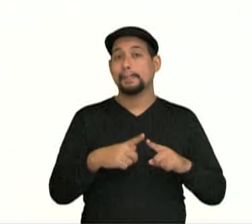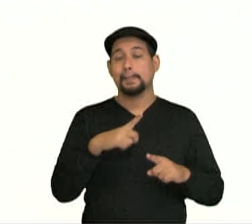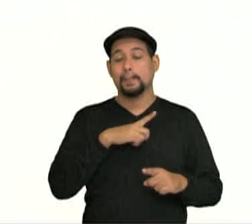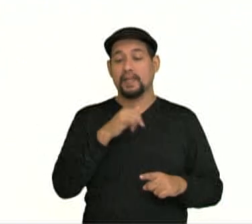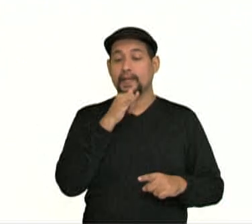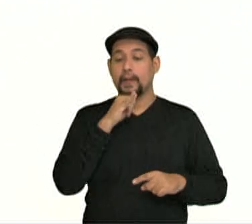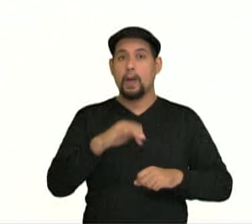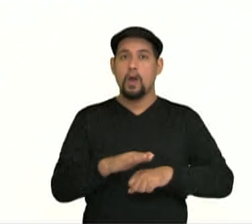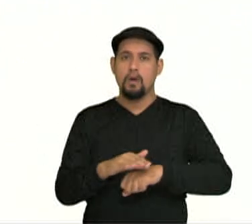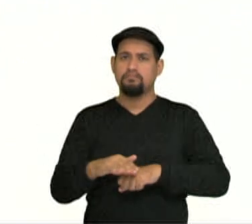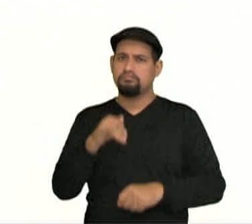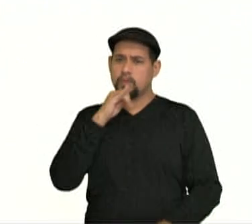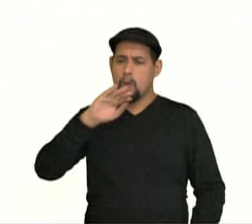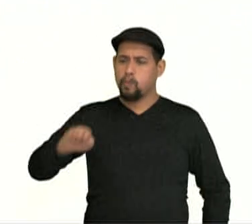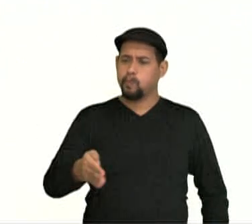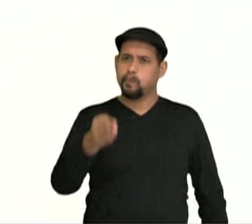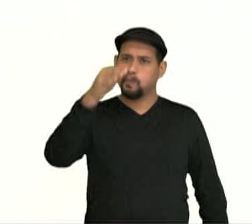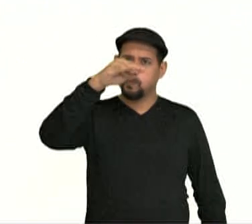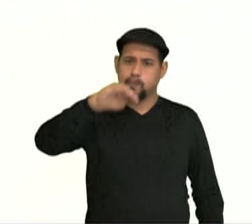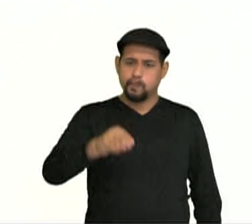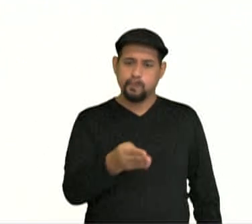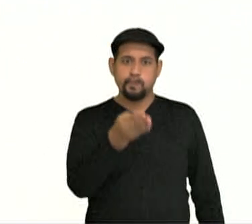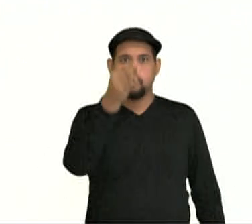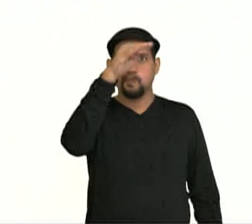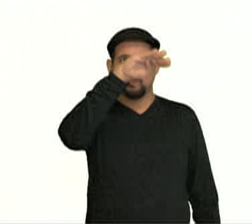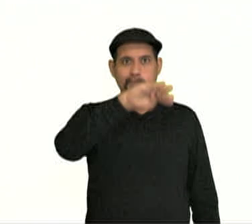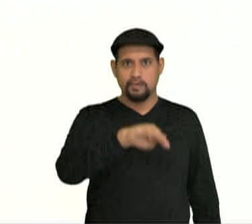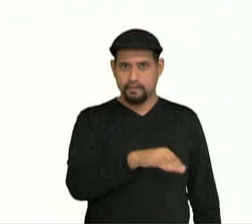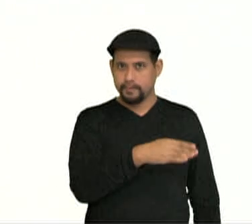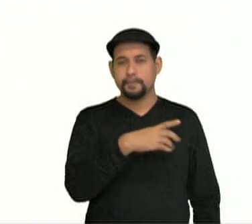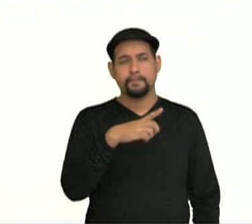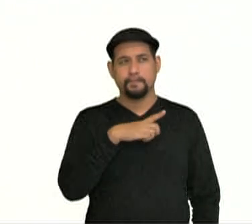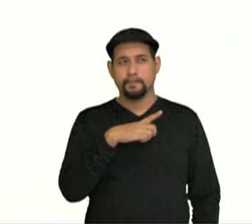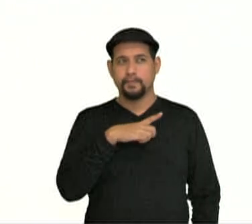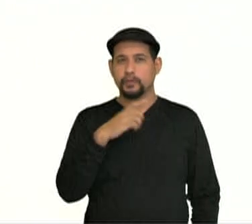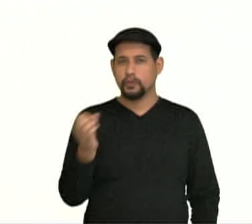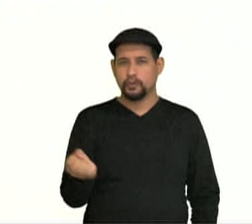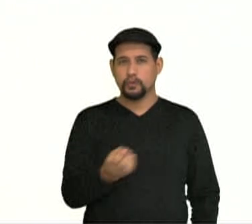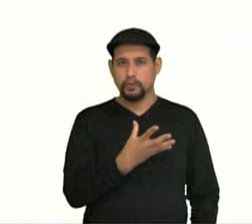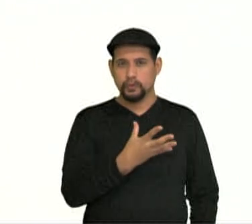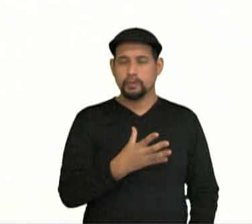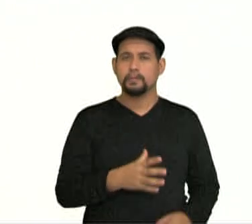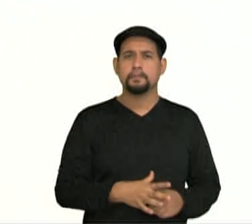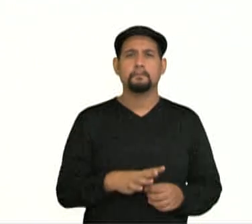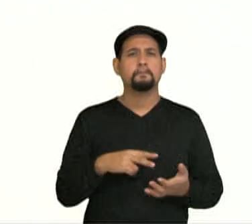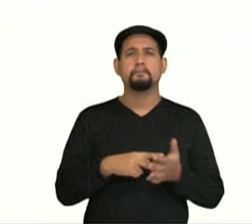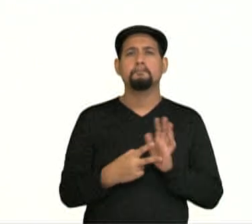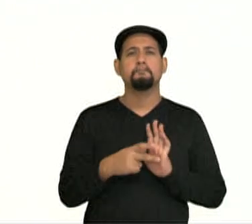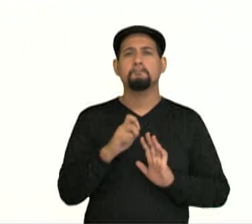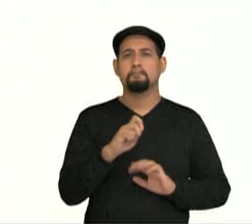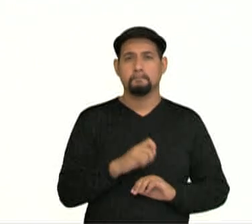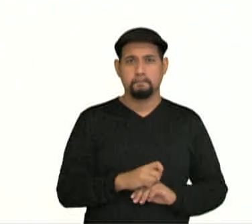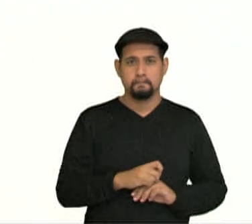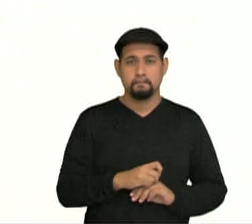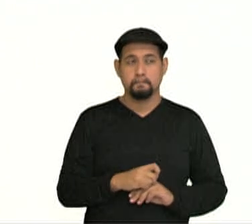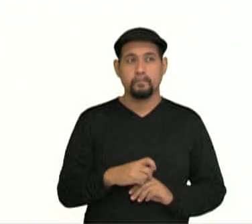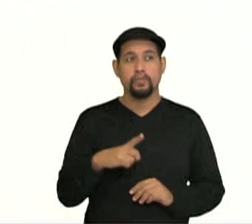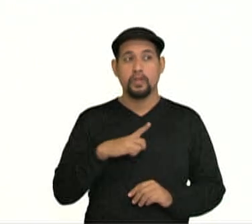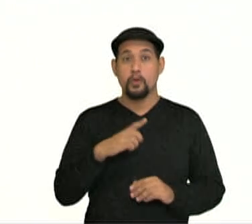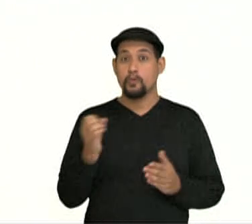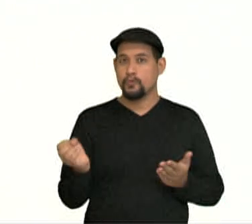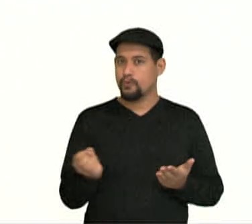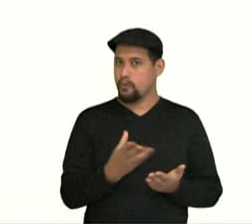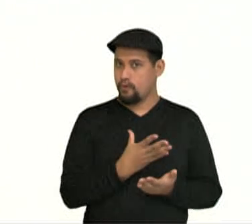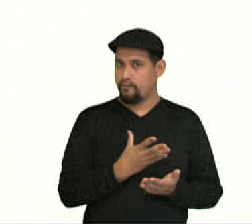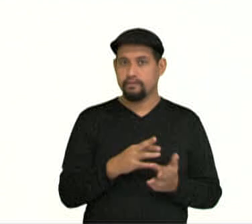montanhas, aquelas montanhas mais recentes, os dobramentos modernos, que são aqueles que são muito mais novos do que